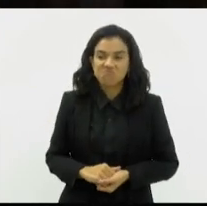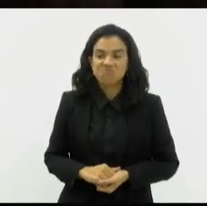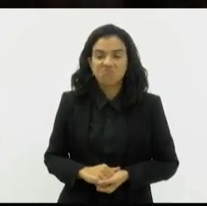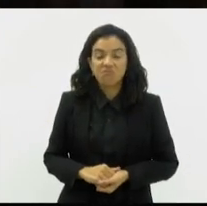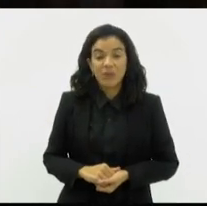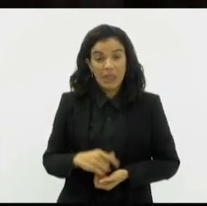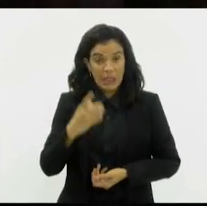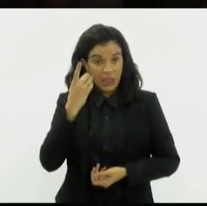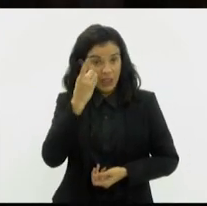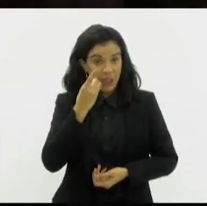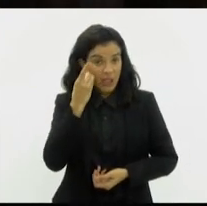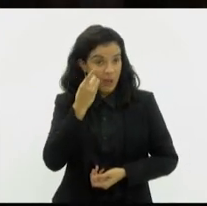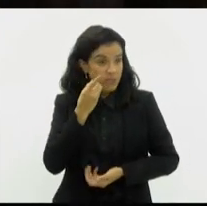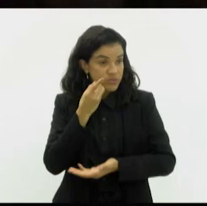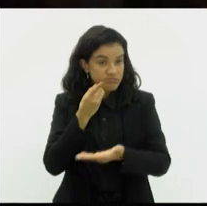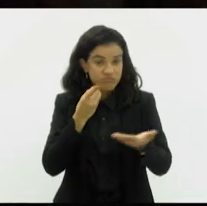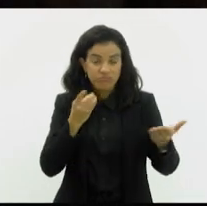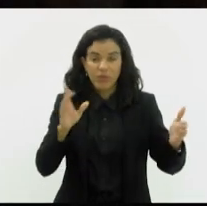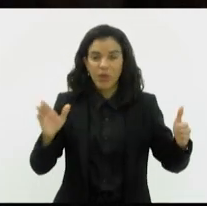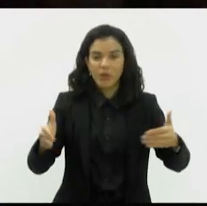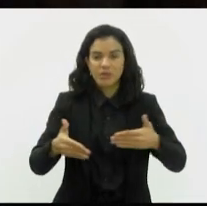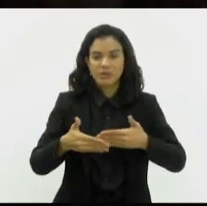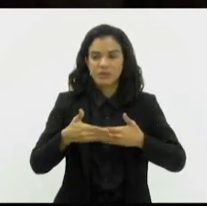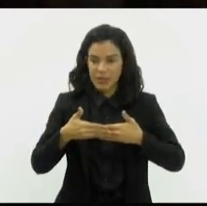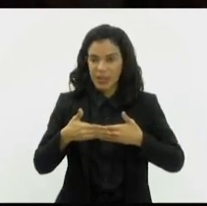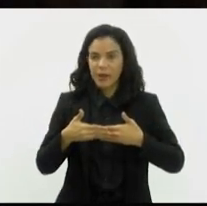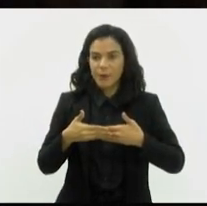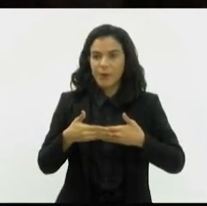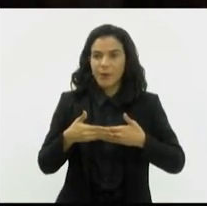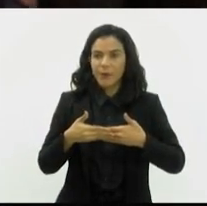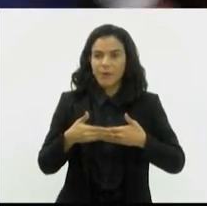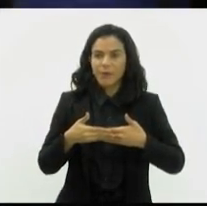Senhores deputados, eu encerro por aqui.